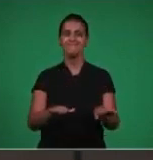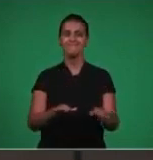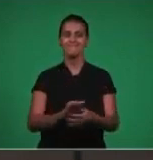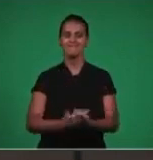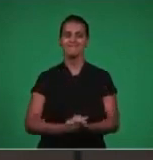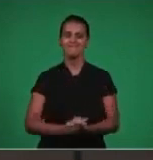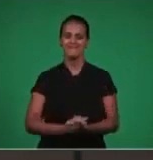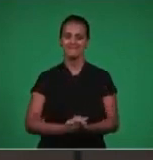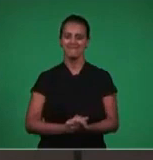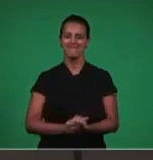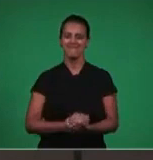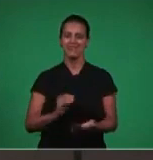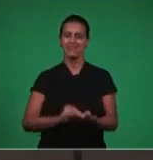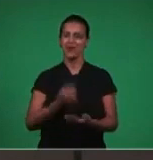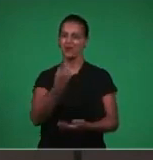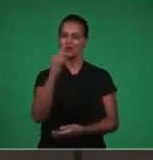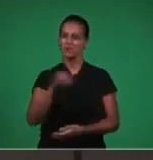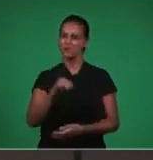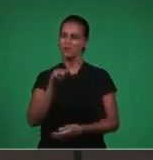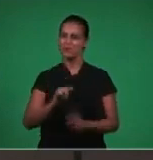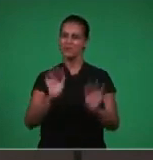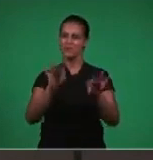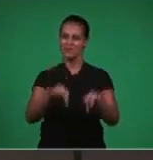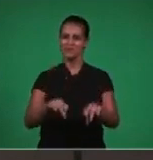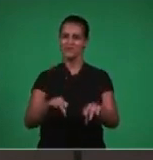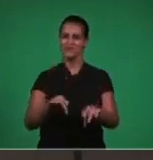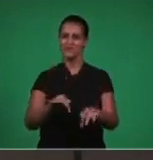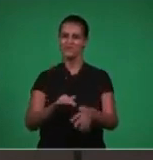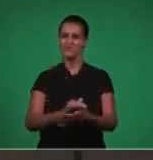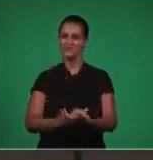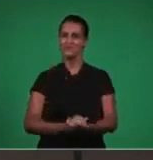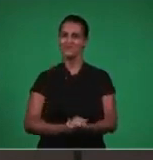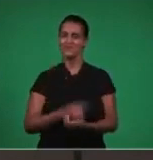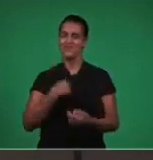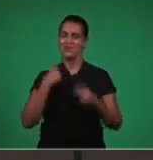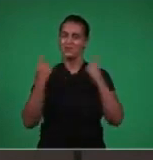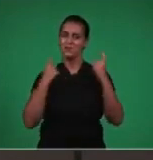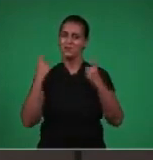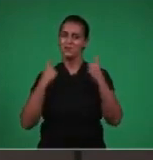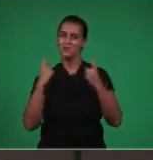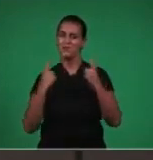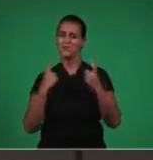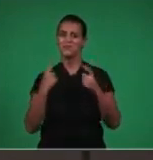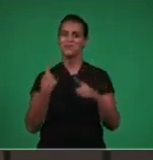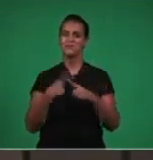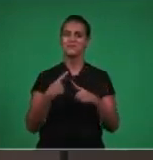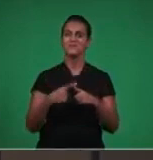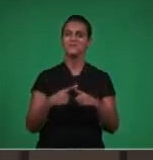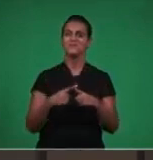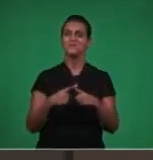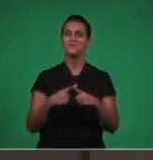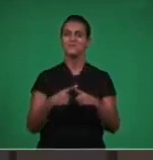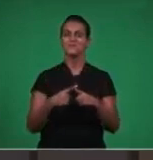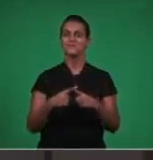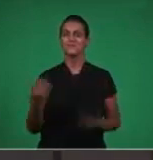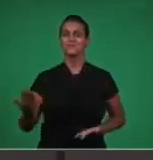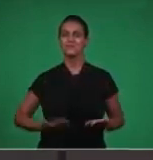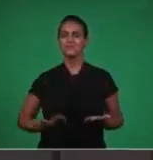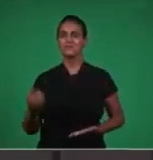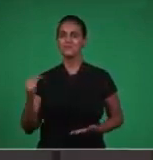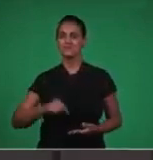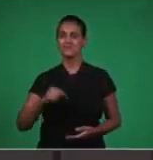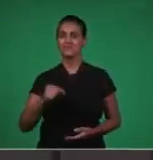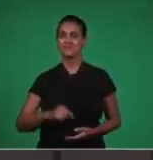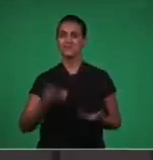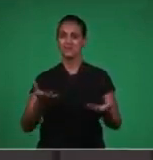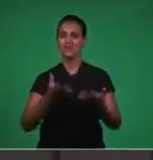Estamos a um minuto do encerramento dessa parte aqui. E eu estou preocupado porque os irmãos aqui já estão querendo tomar o café,